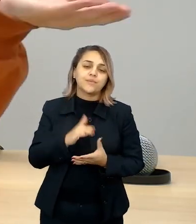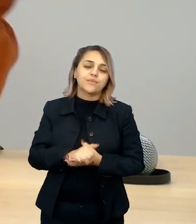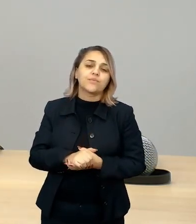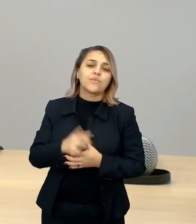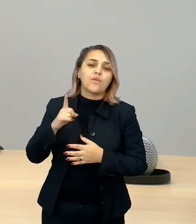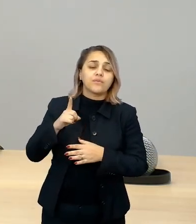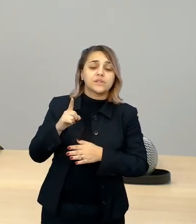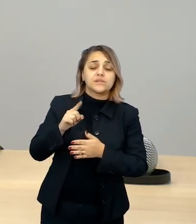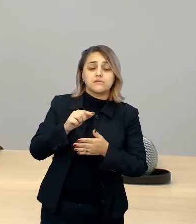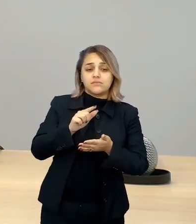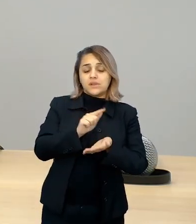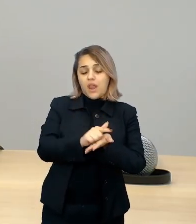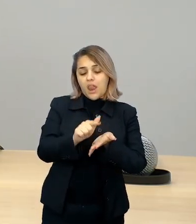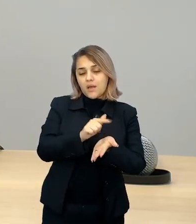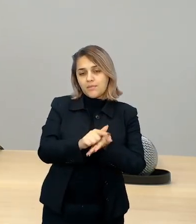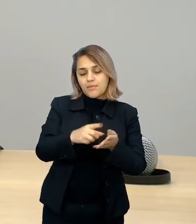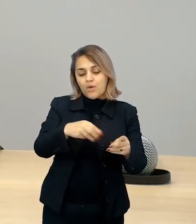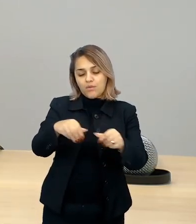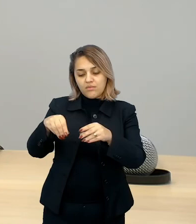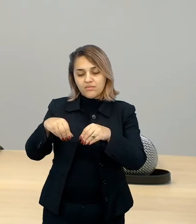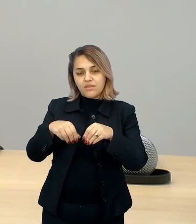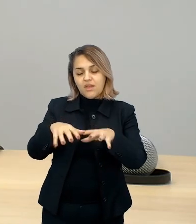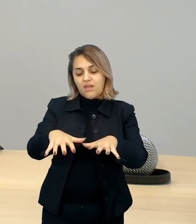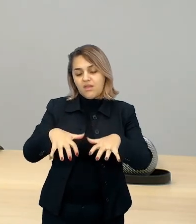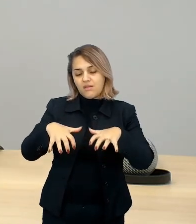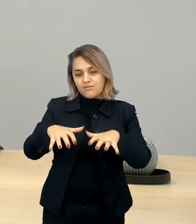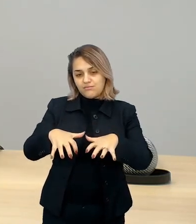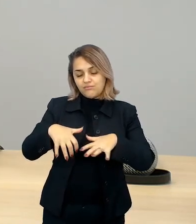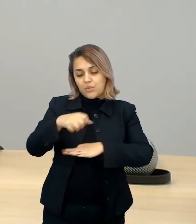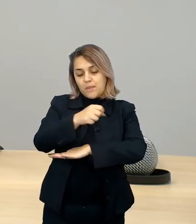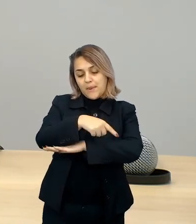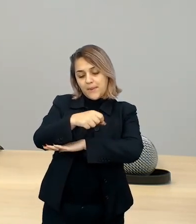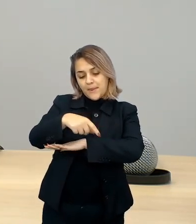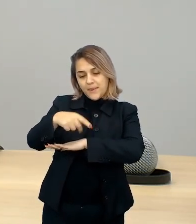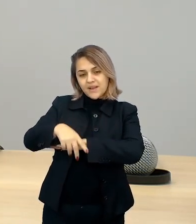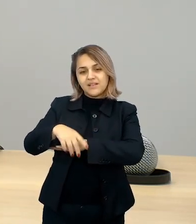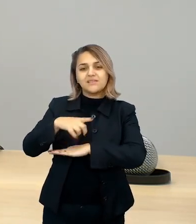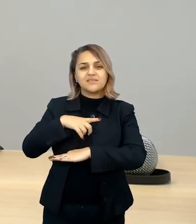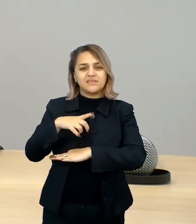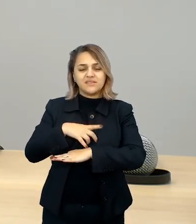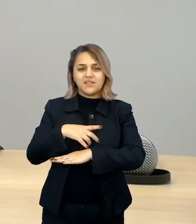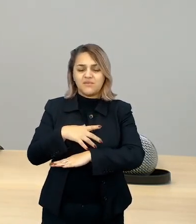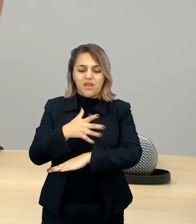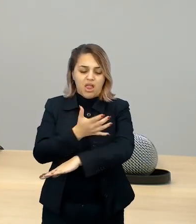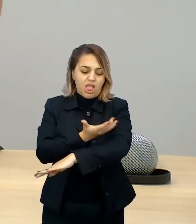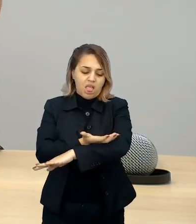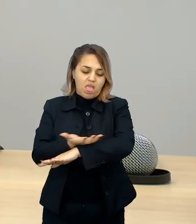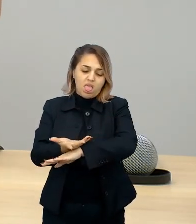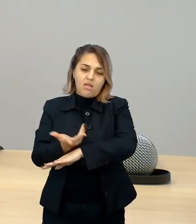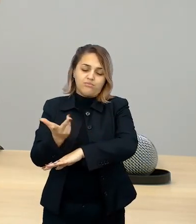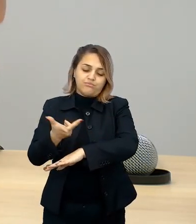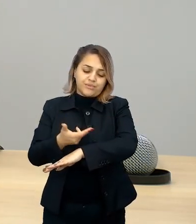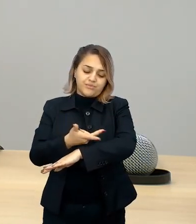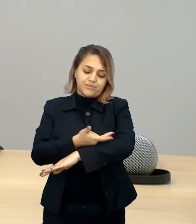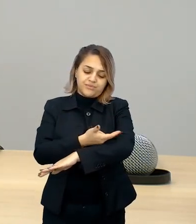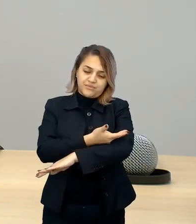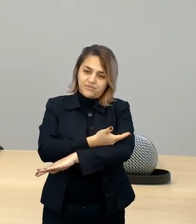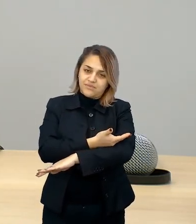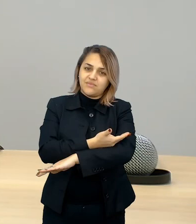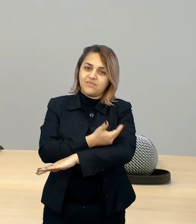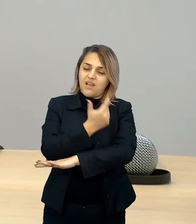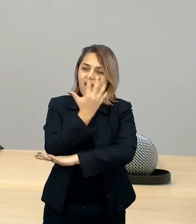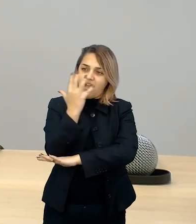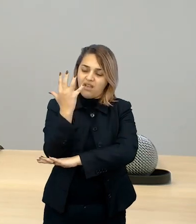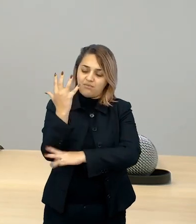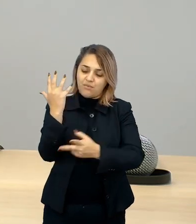limpou o terreno para cultivar ali sua horta, pica todo aquele mato, todos aqueles galhos, né? E